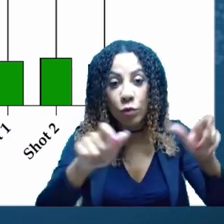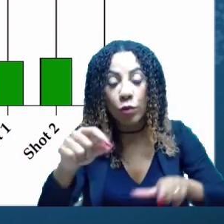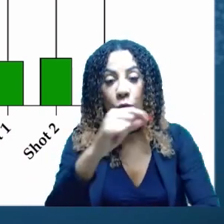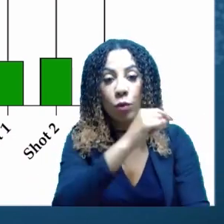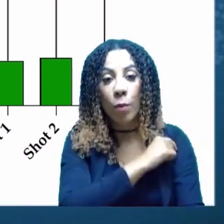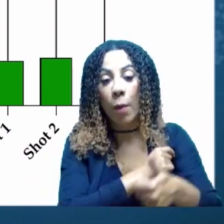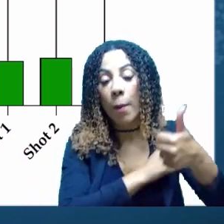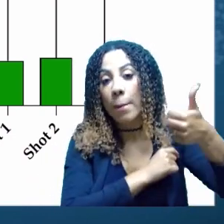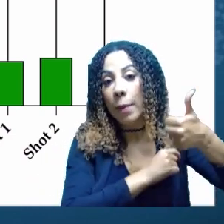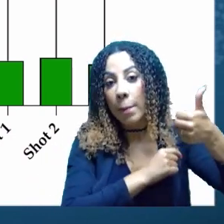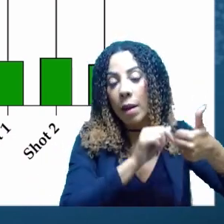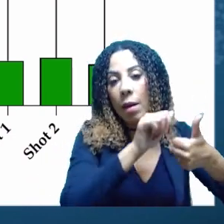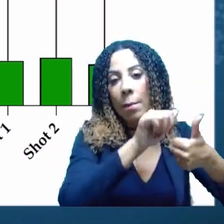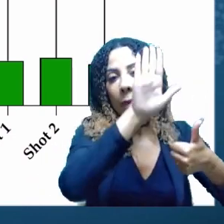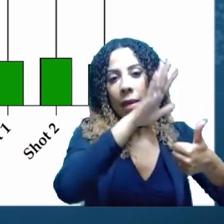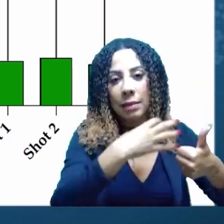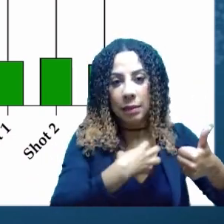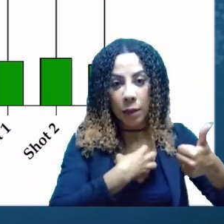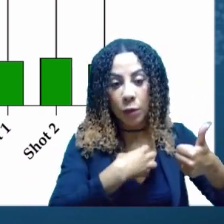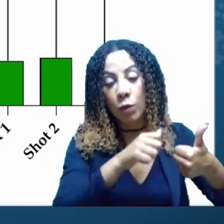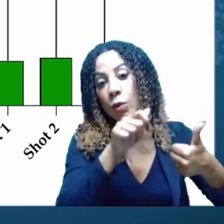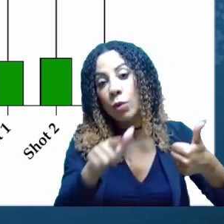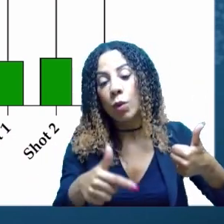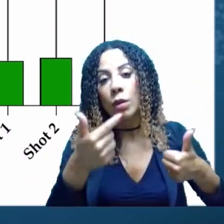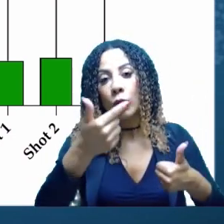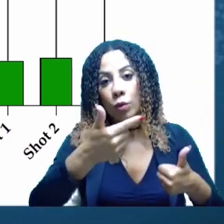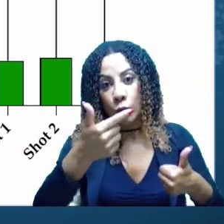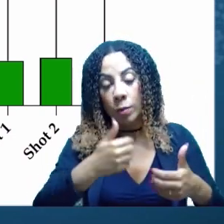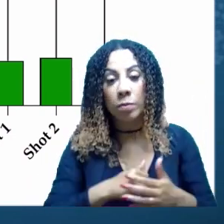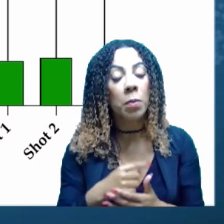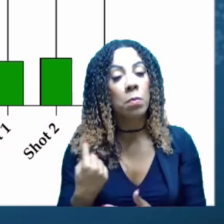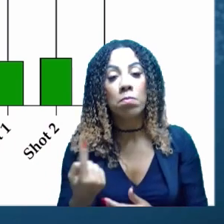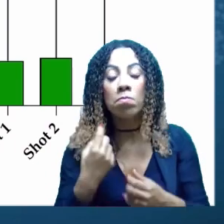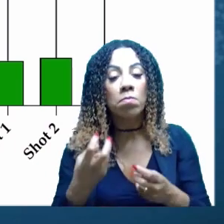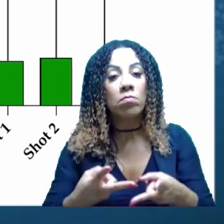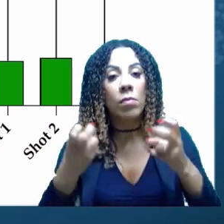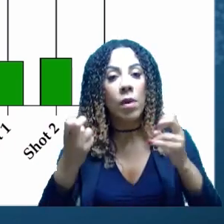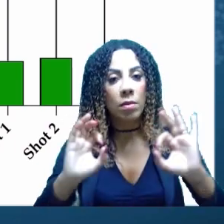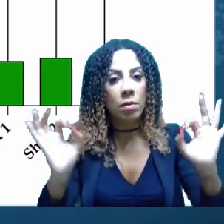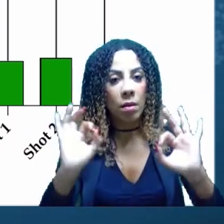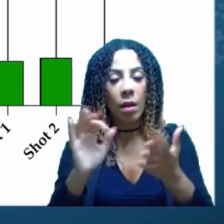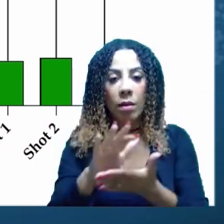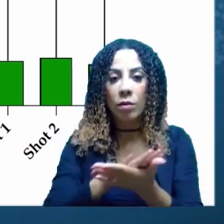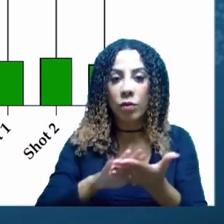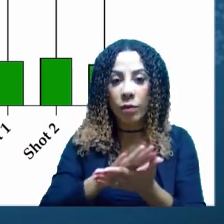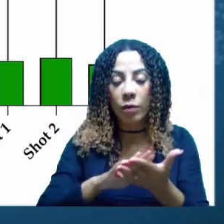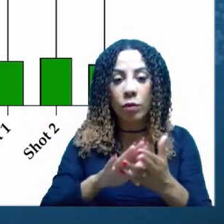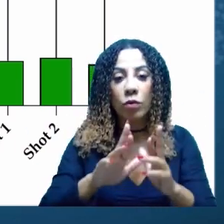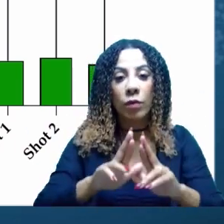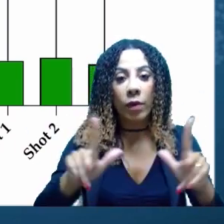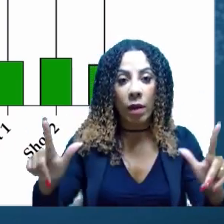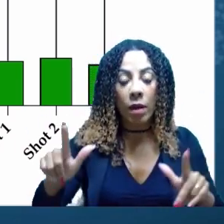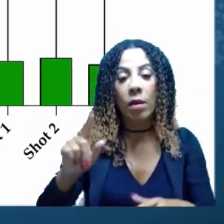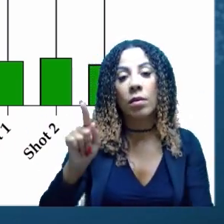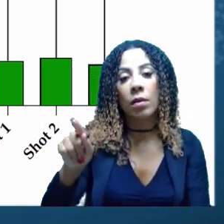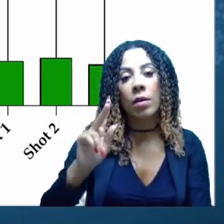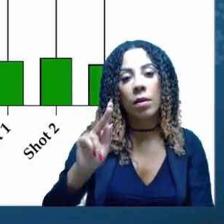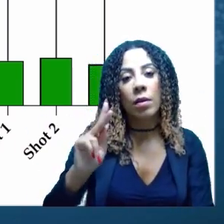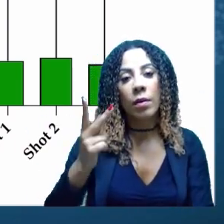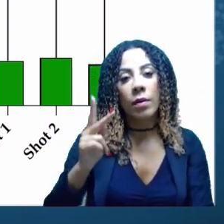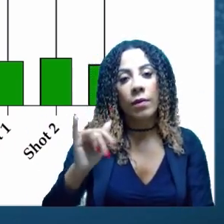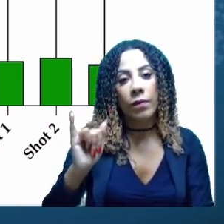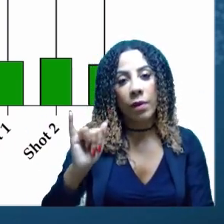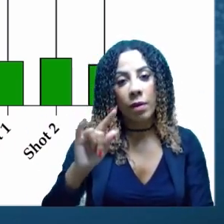segunda. Nós não observamos diferenças significativas entre as doses na Pfizer e também não